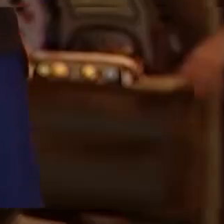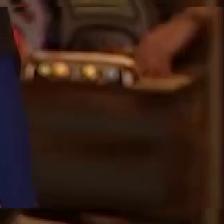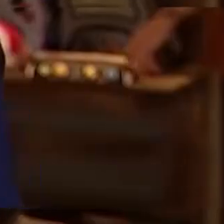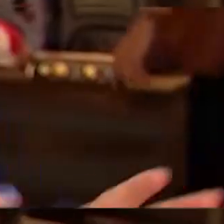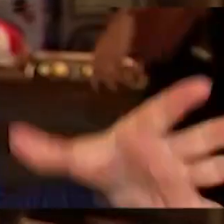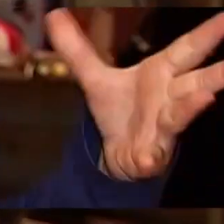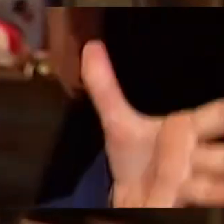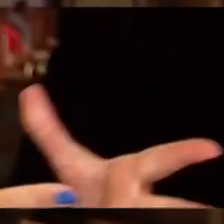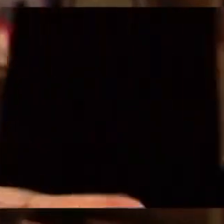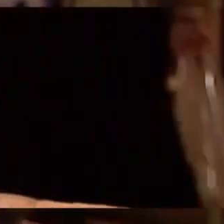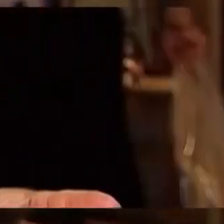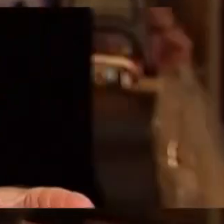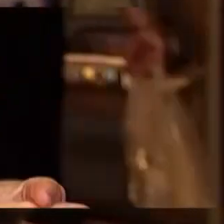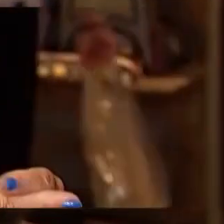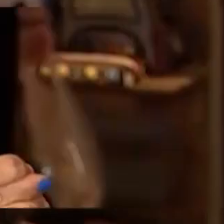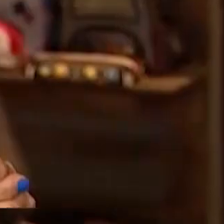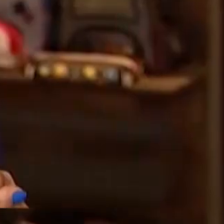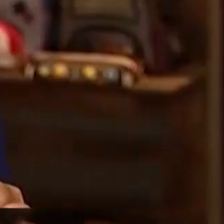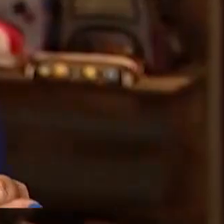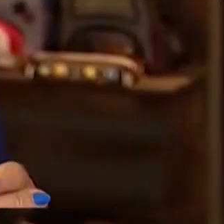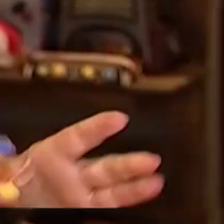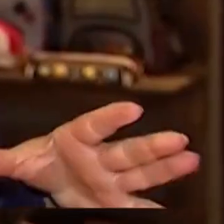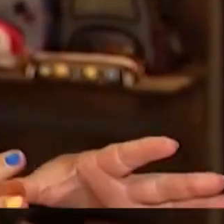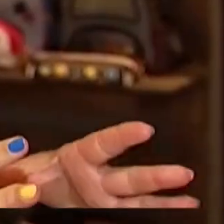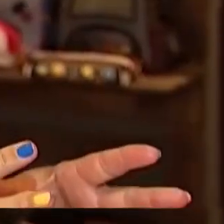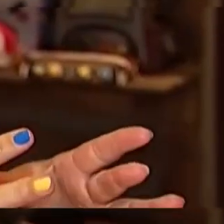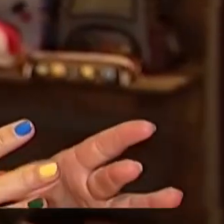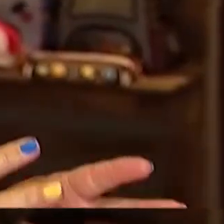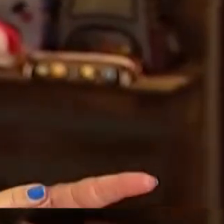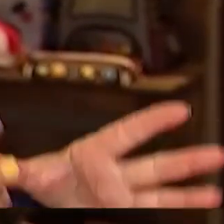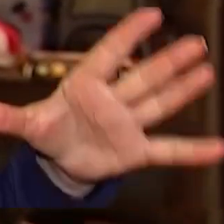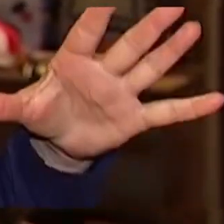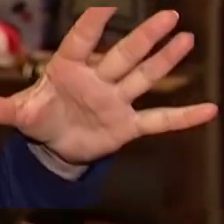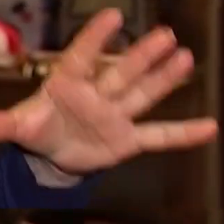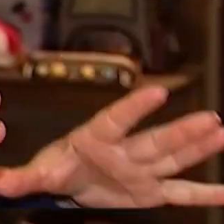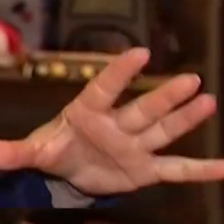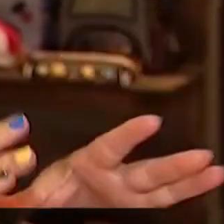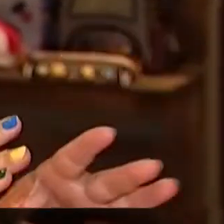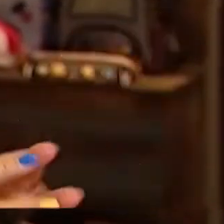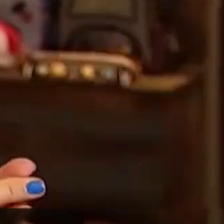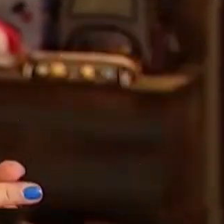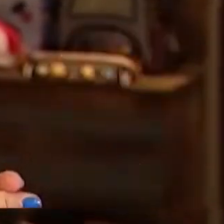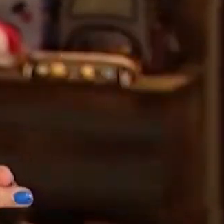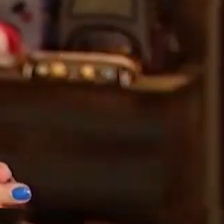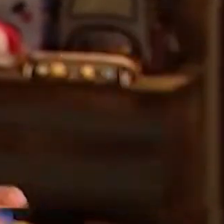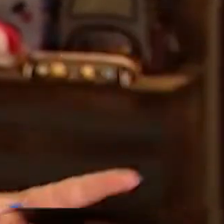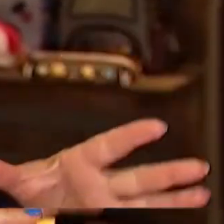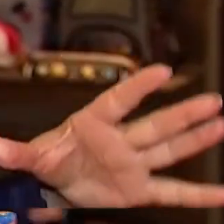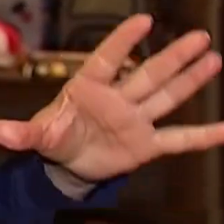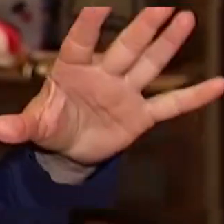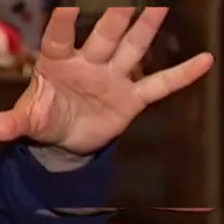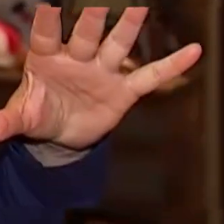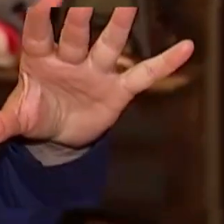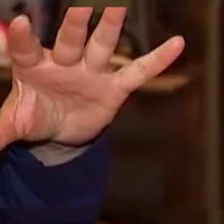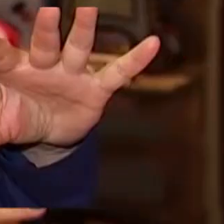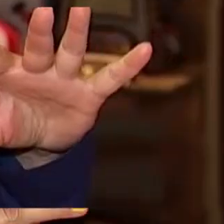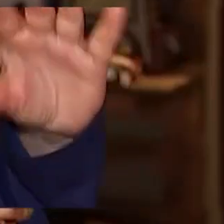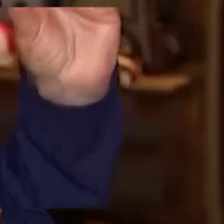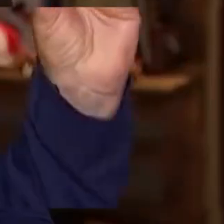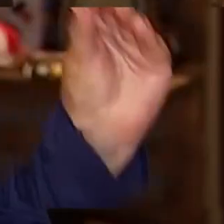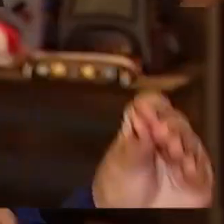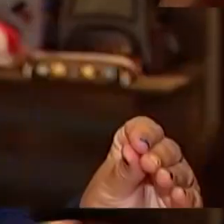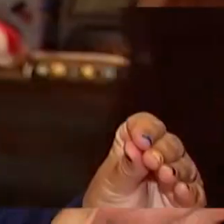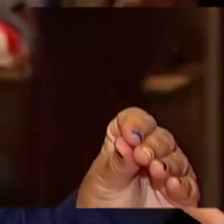O negócio agora vai ter um novo degrau, que é... Então, no meio do